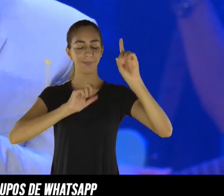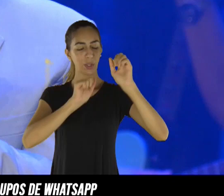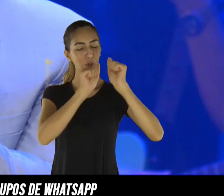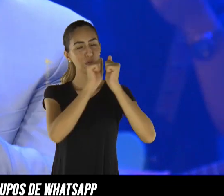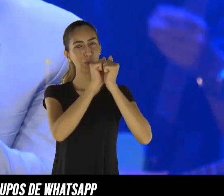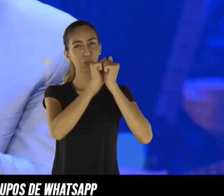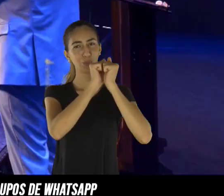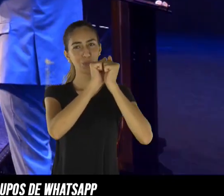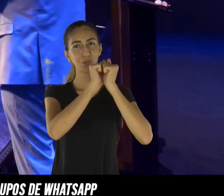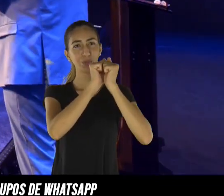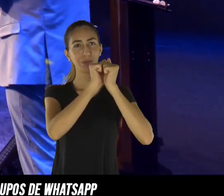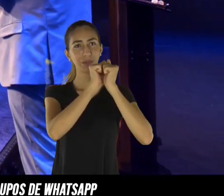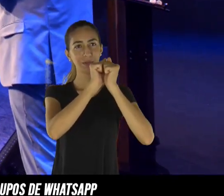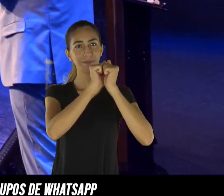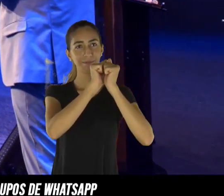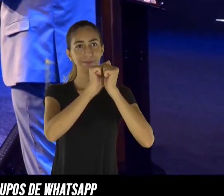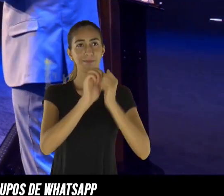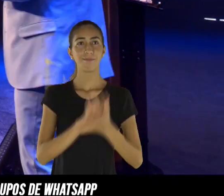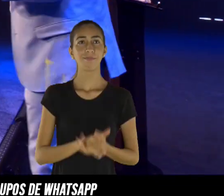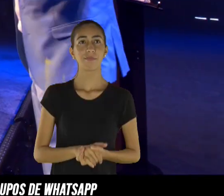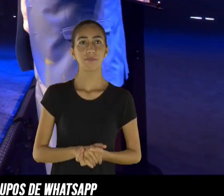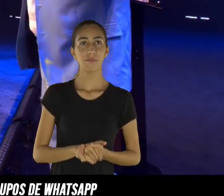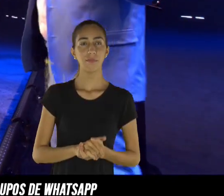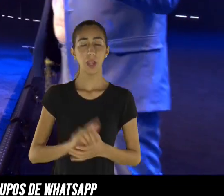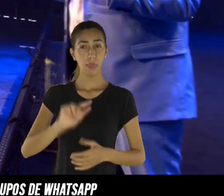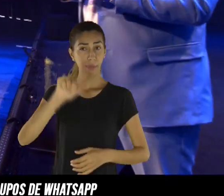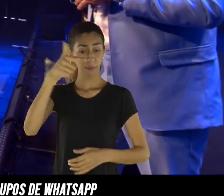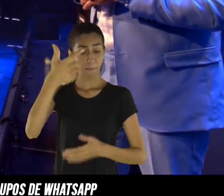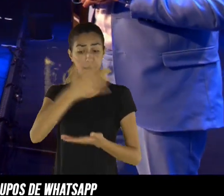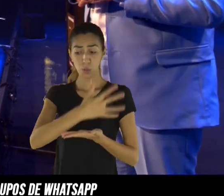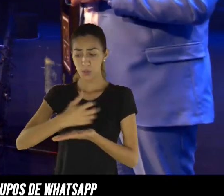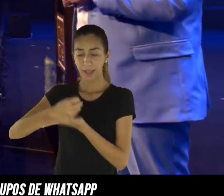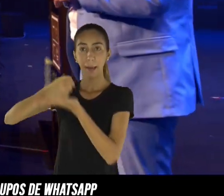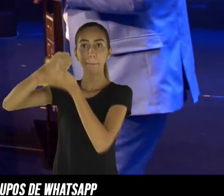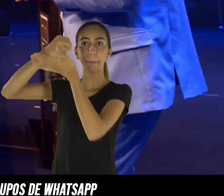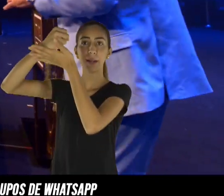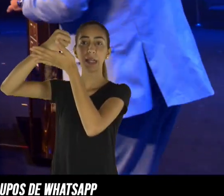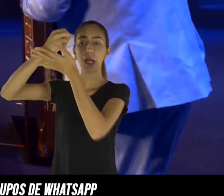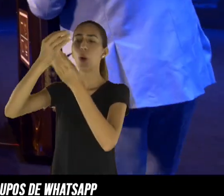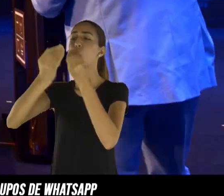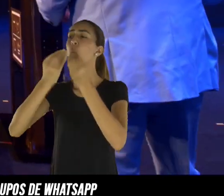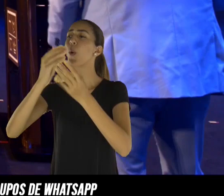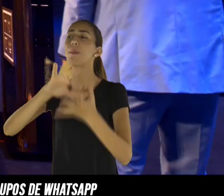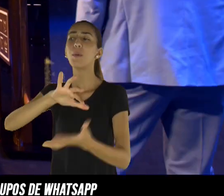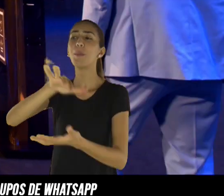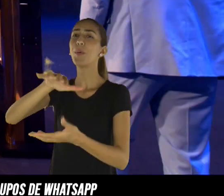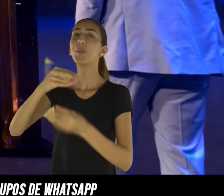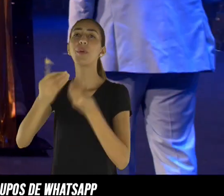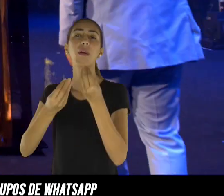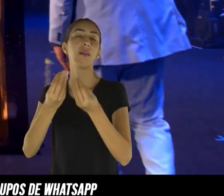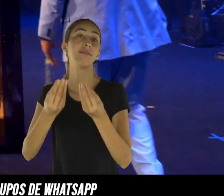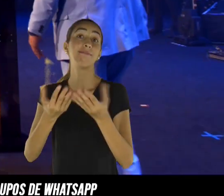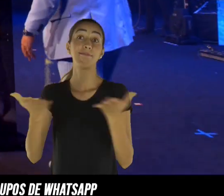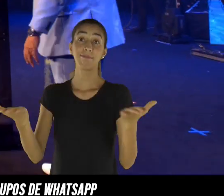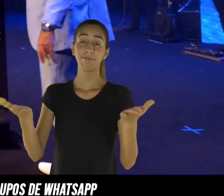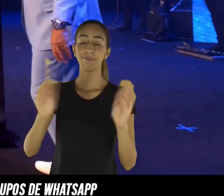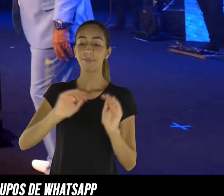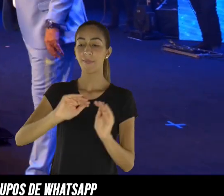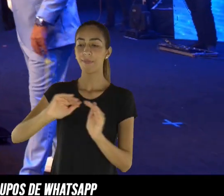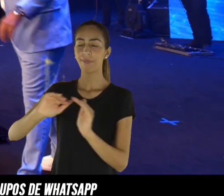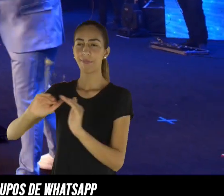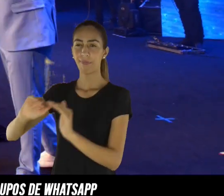Depois que o arrebatamento acontecer, Noé, quando fez a arca, ele ficou com a família dele lá